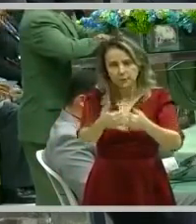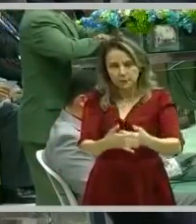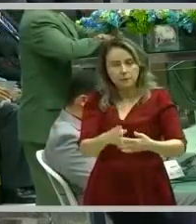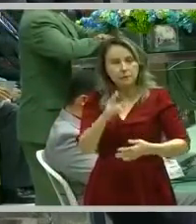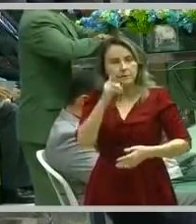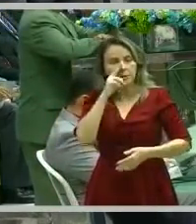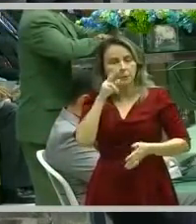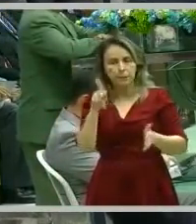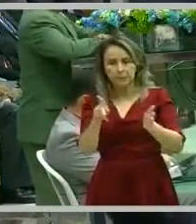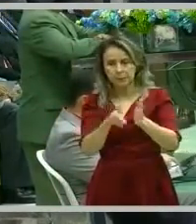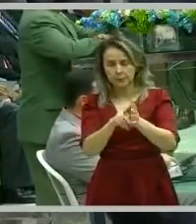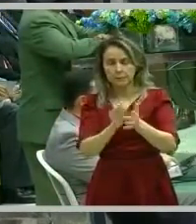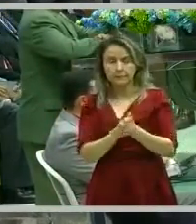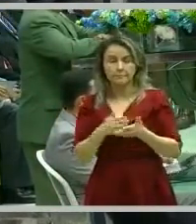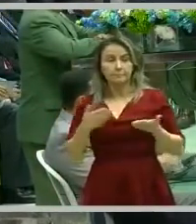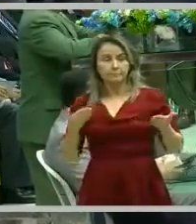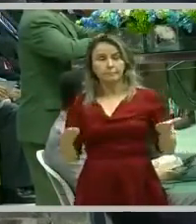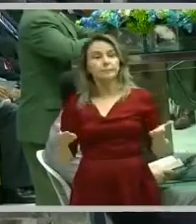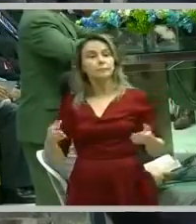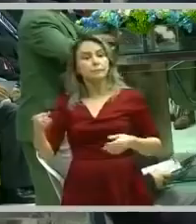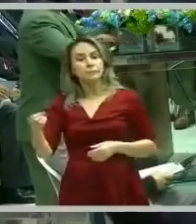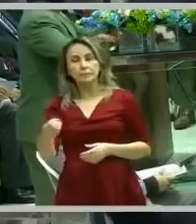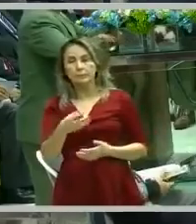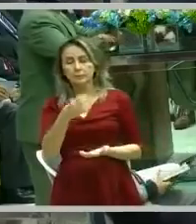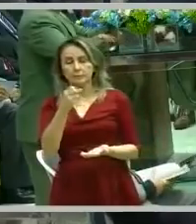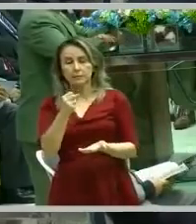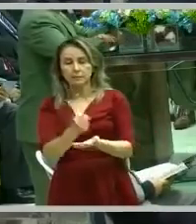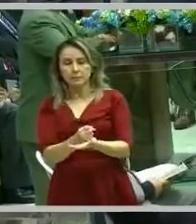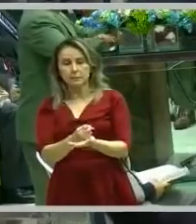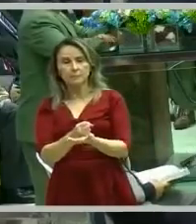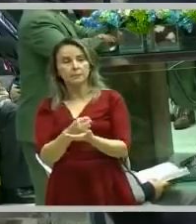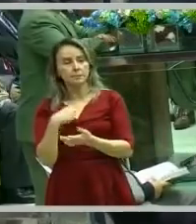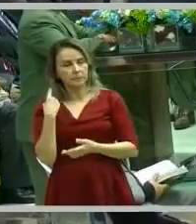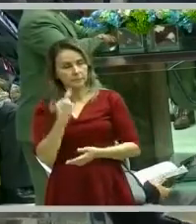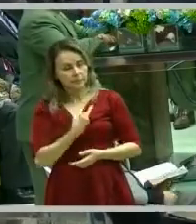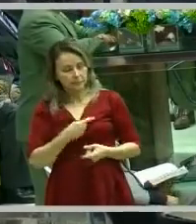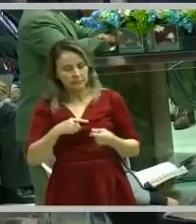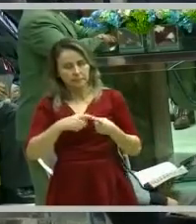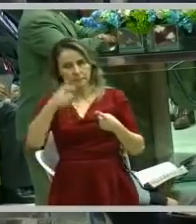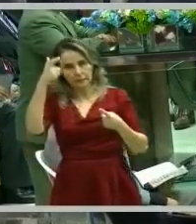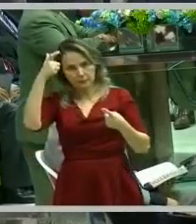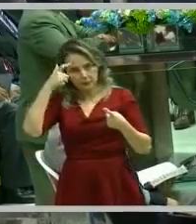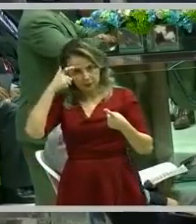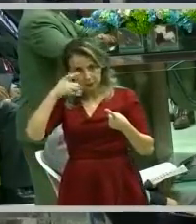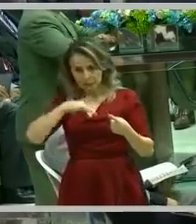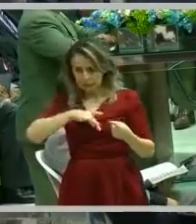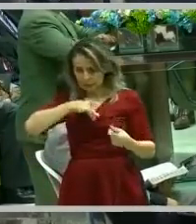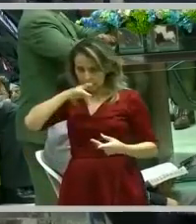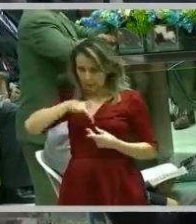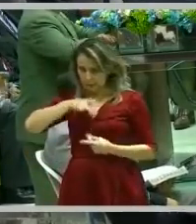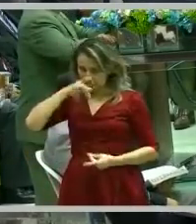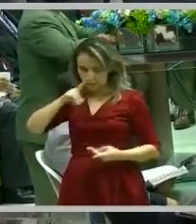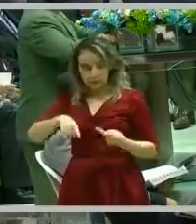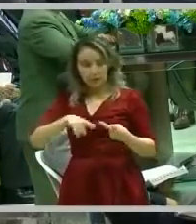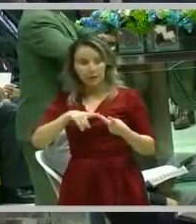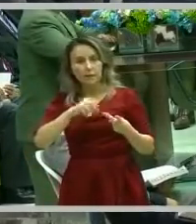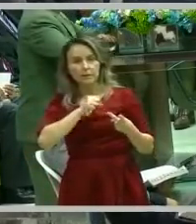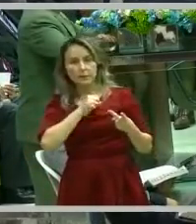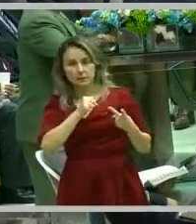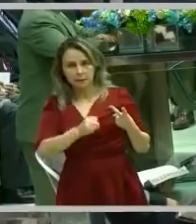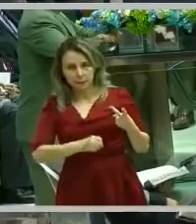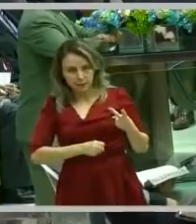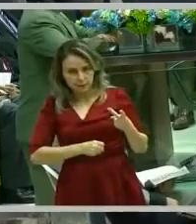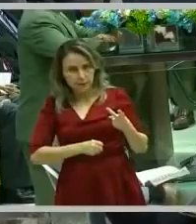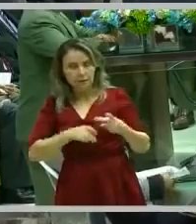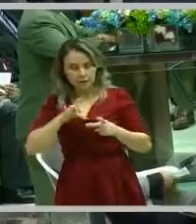crentes. Então, irmãos amados, na nova aliança, nós somos reis espiritualmente, nós somos